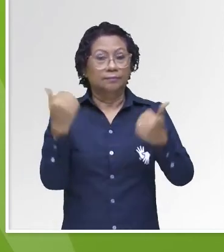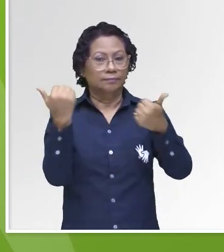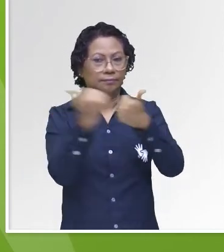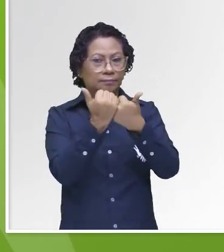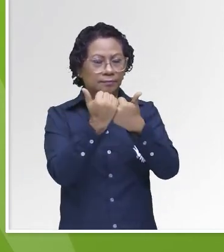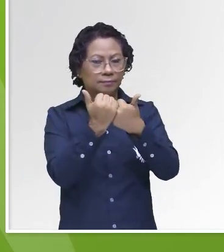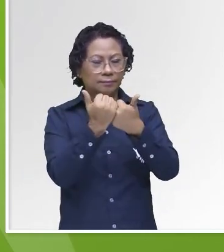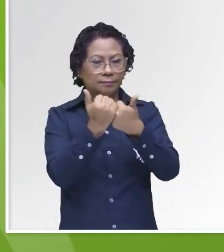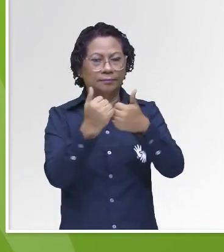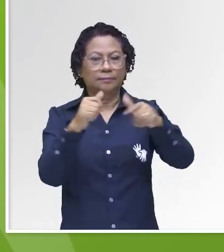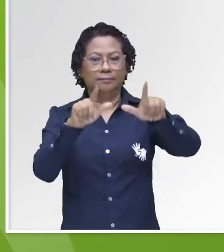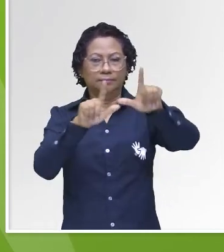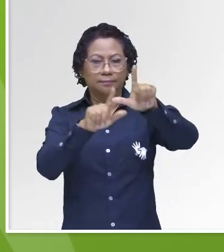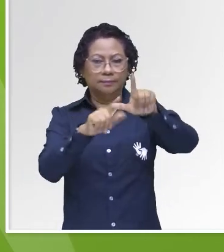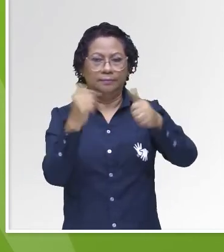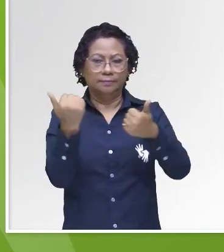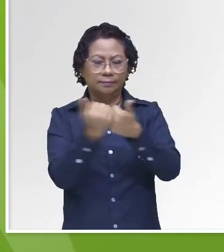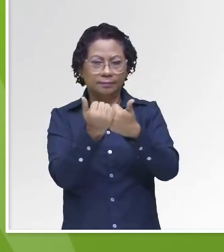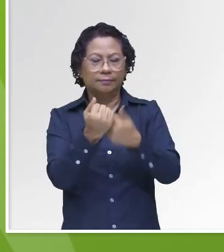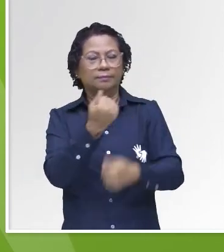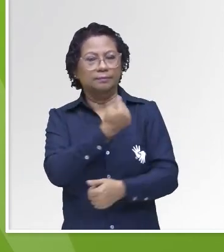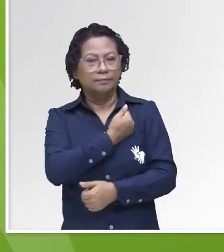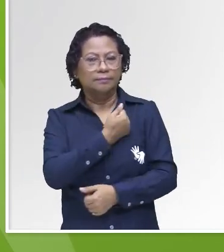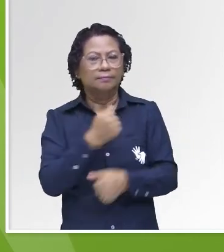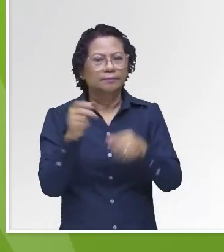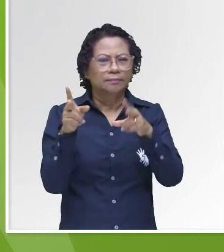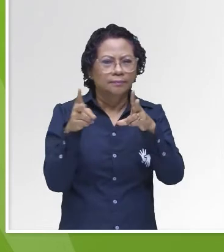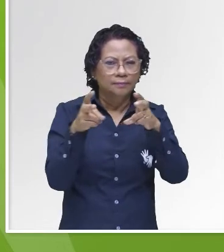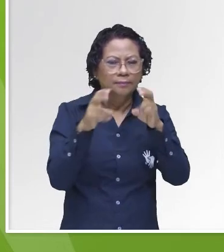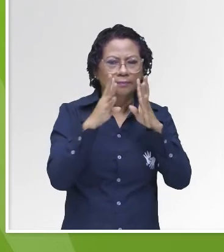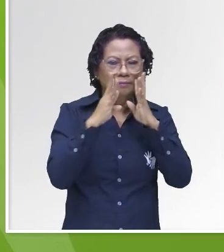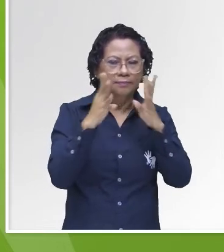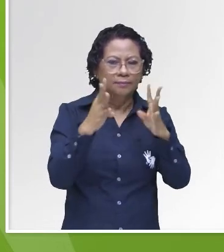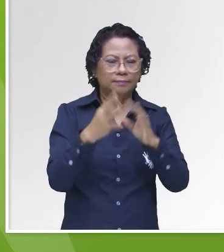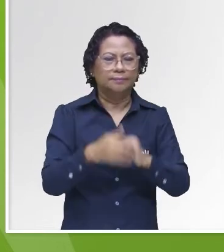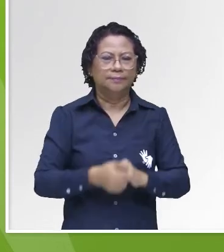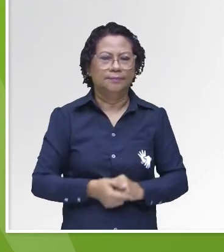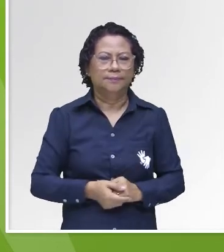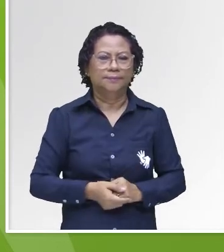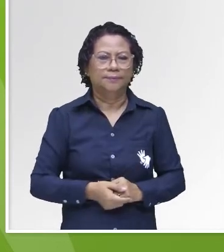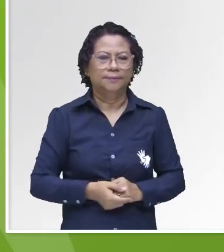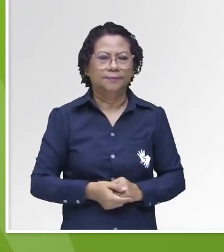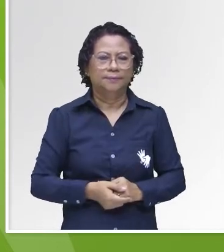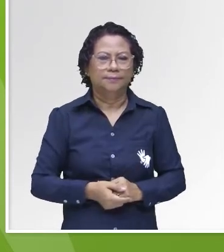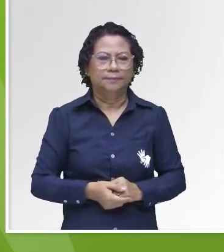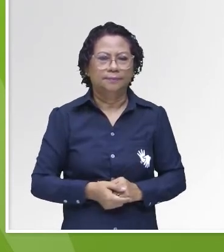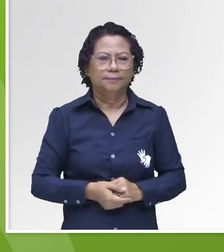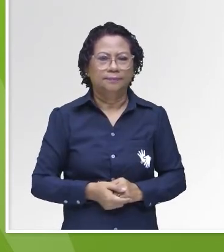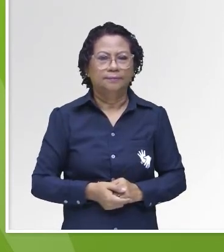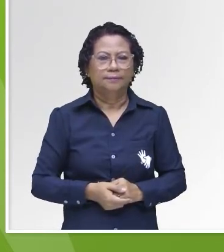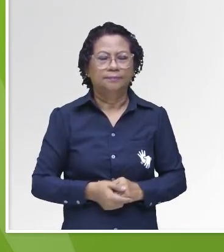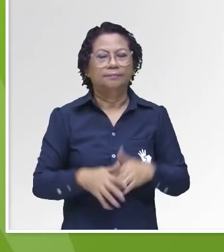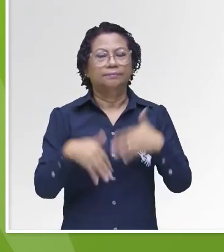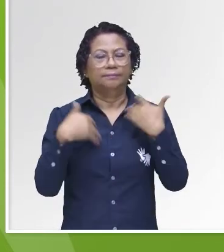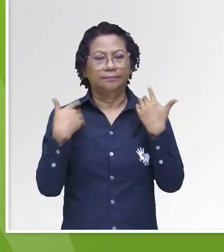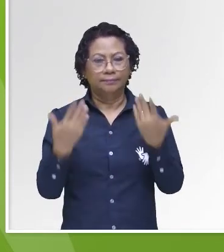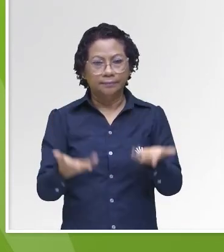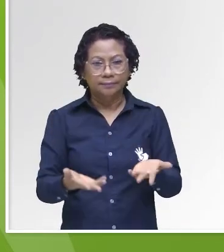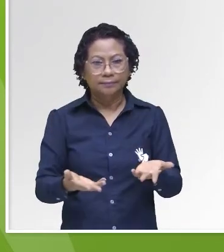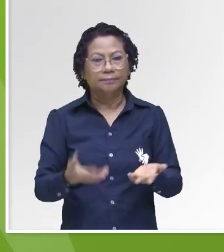Nós precisamos entender o que a natureza quer nos falar. Vamos para a próxima cartela. Bom, na próxima